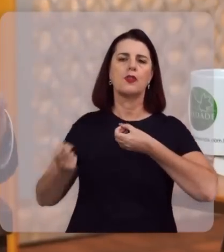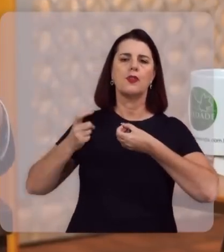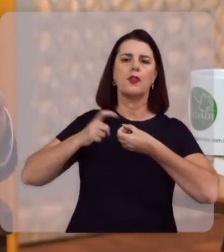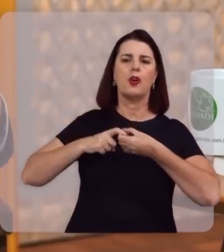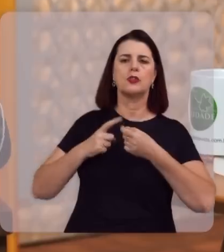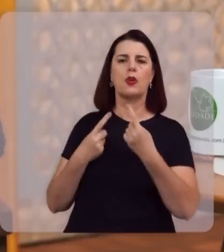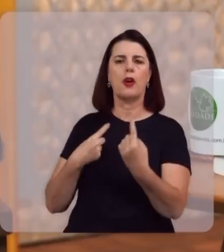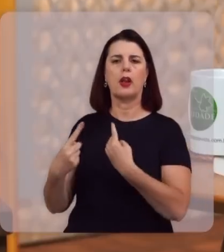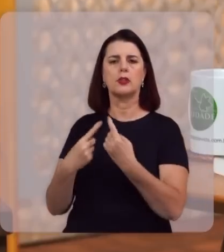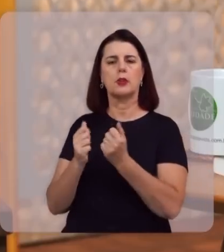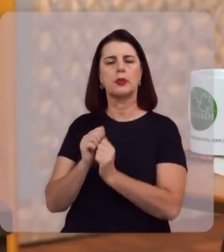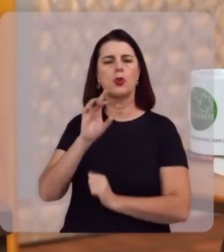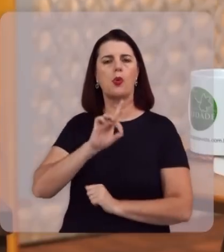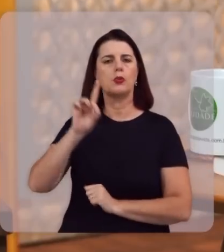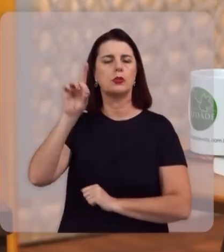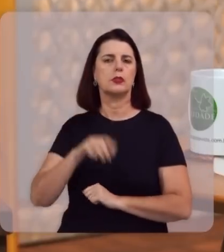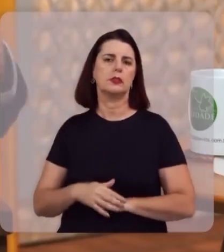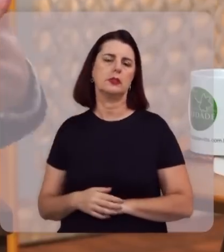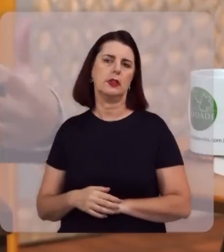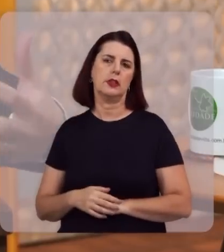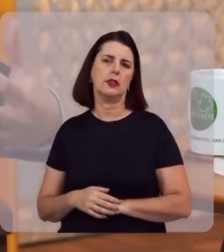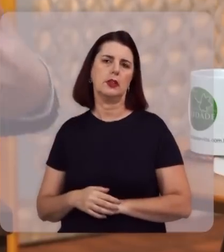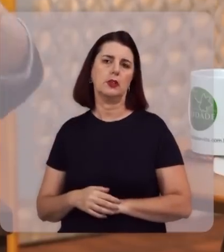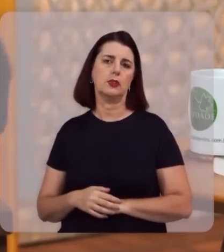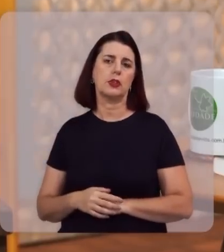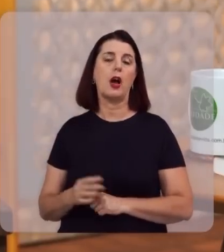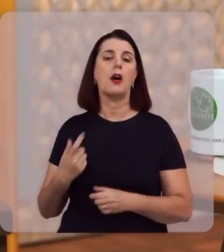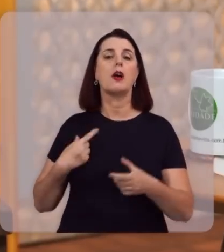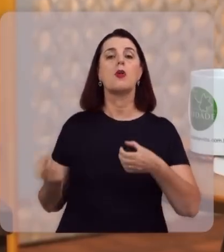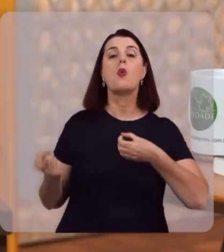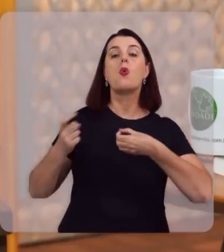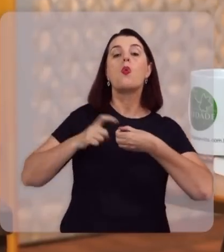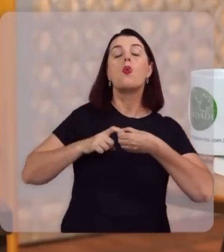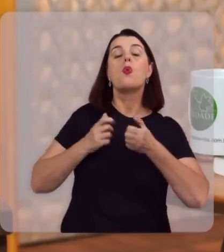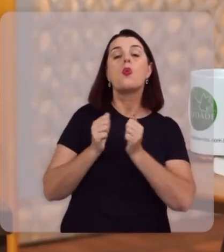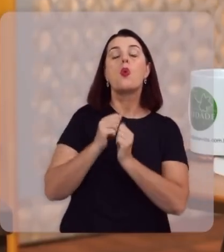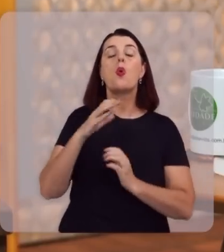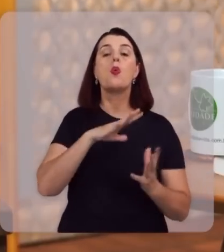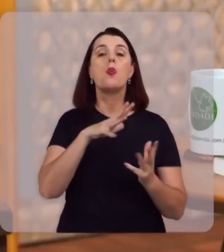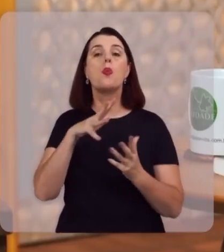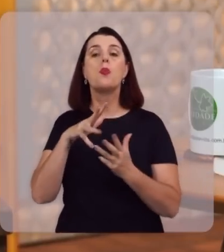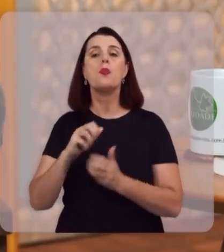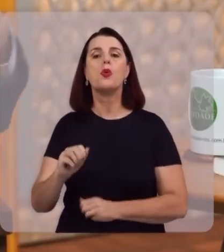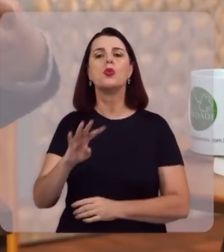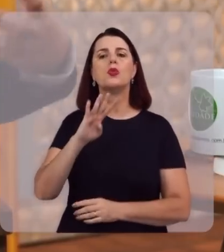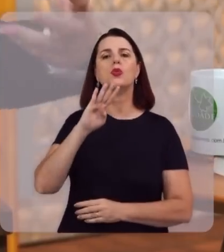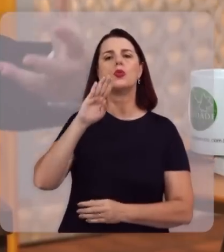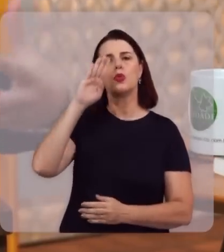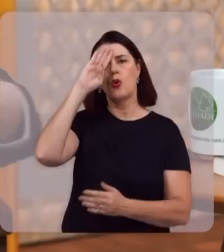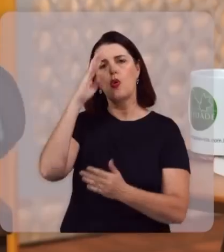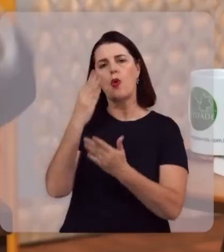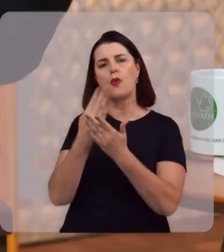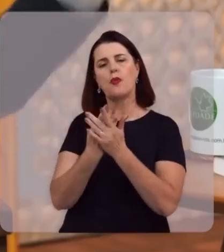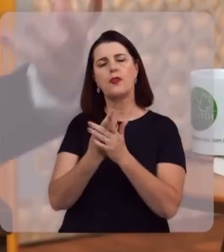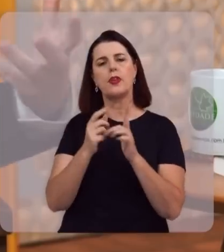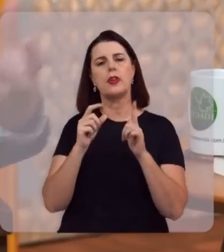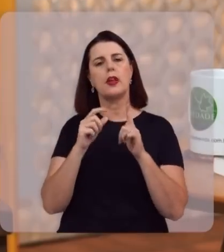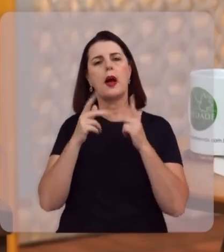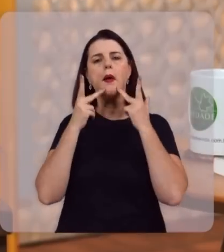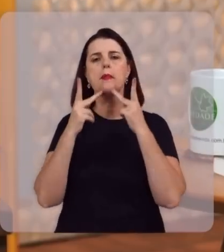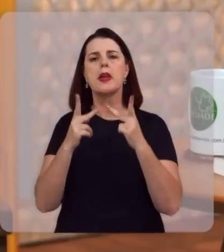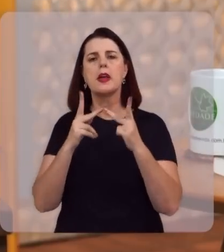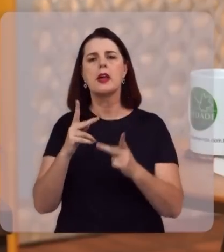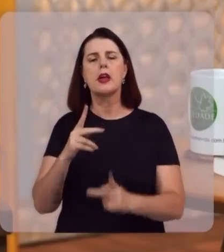o relacionamento com Deus, né? Deus está, por meio de Cristo, reconciliando consigo o mundo, né? Ele nos confia, inclusive, essa mensagem que